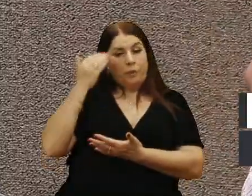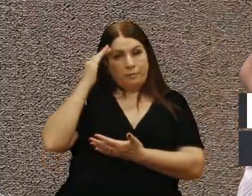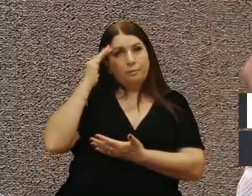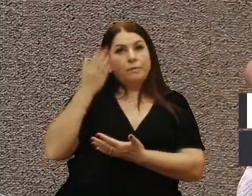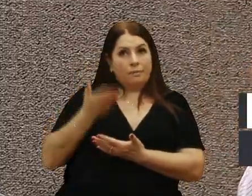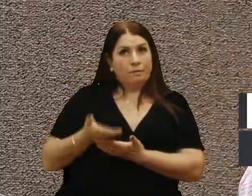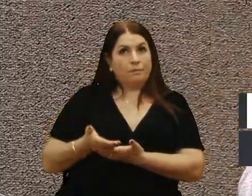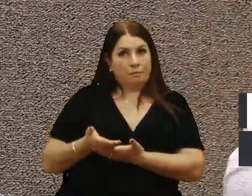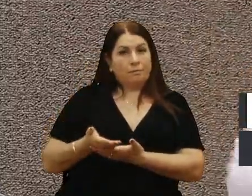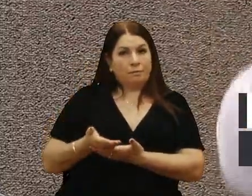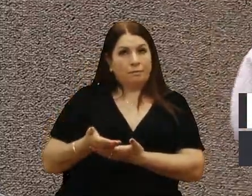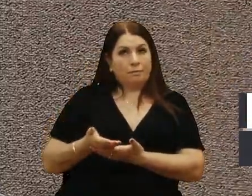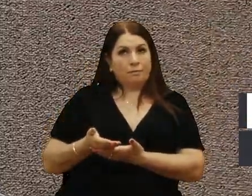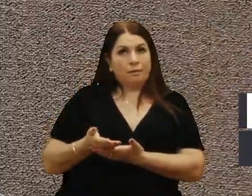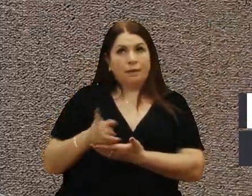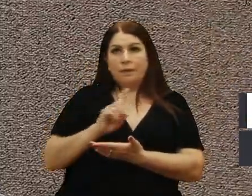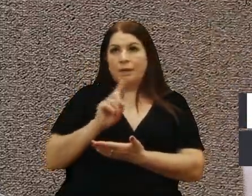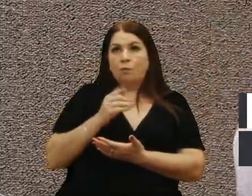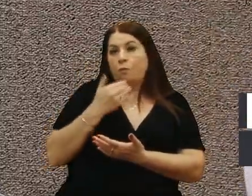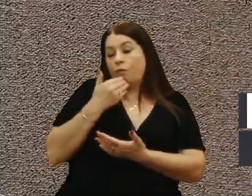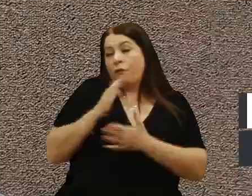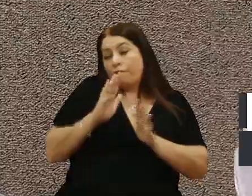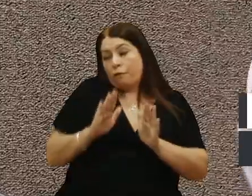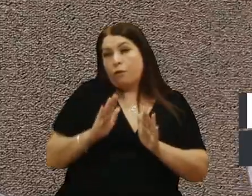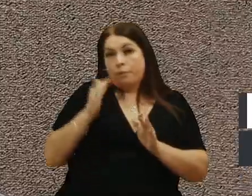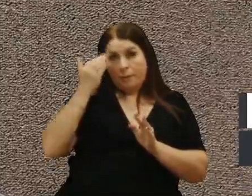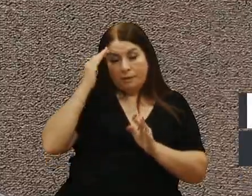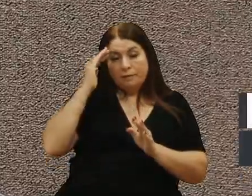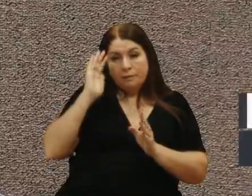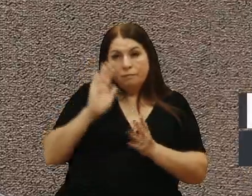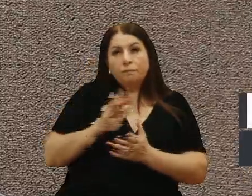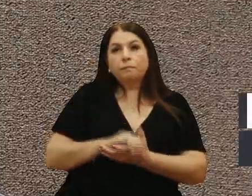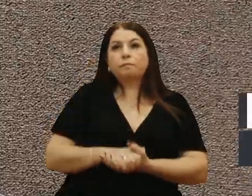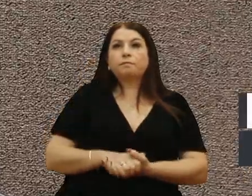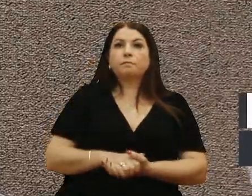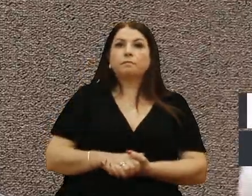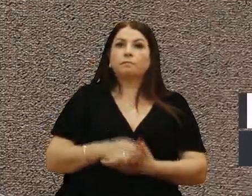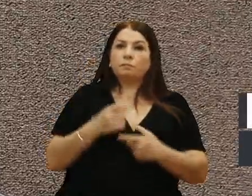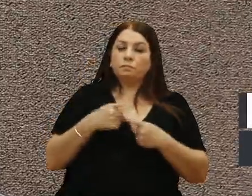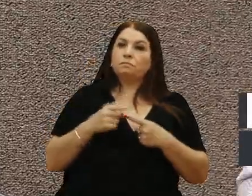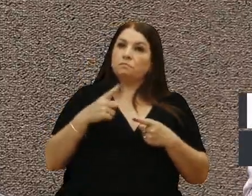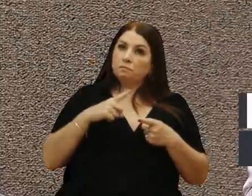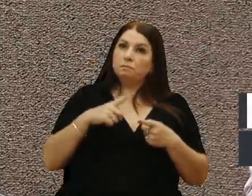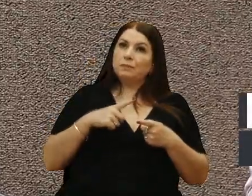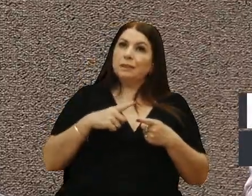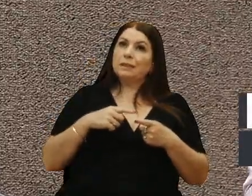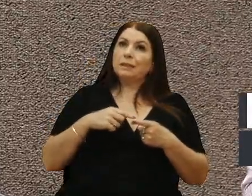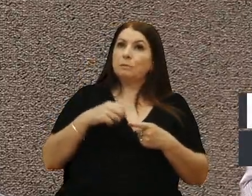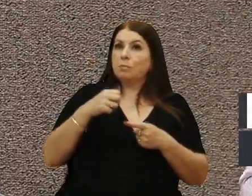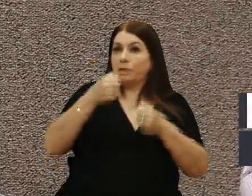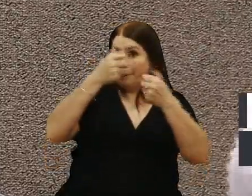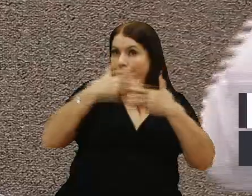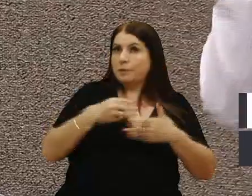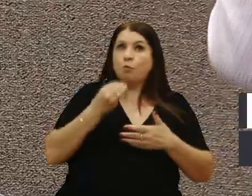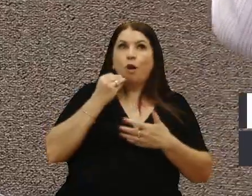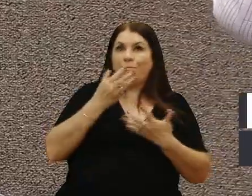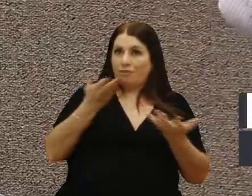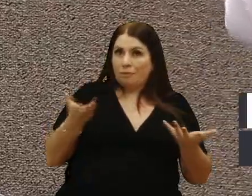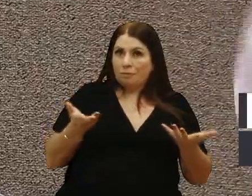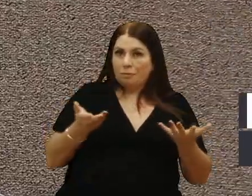entenderia. Não que eu seja a favor, mas eu até entenderia. Porque teria fundamento.